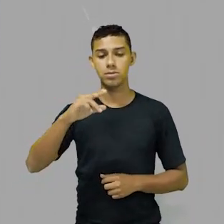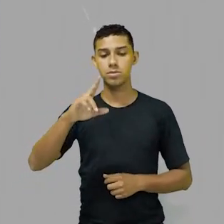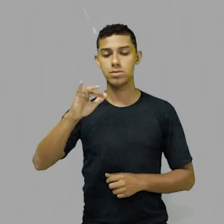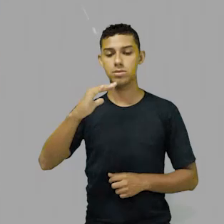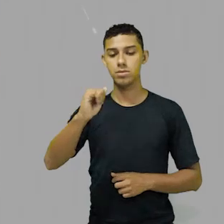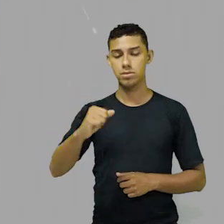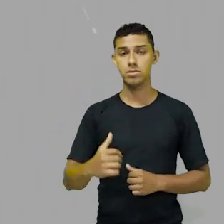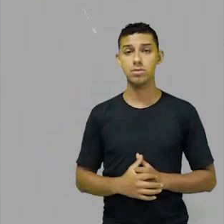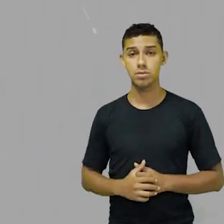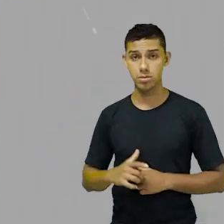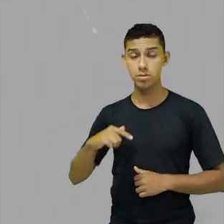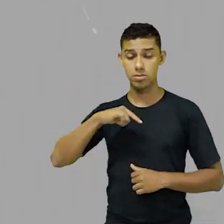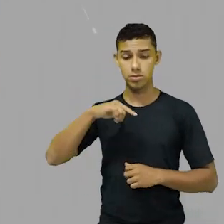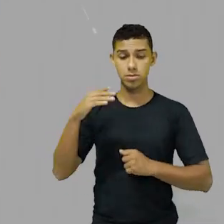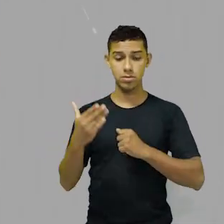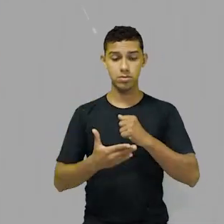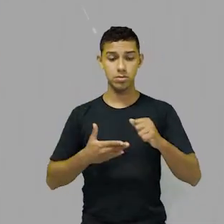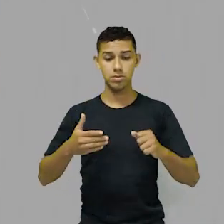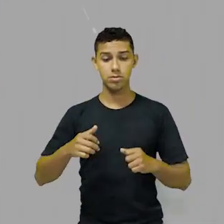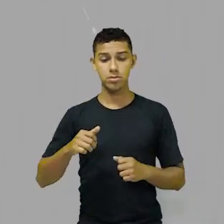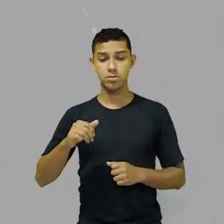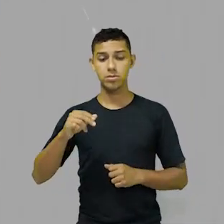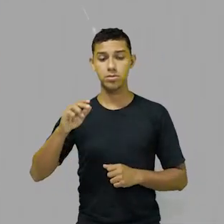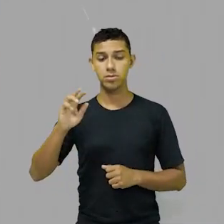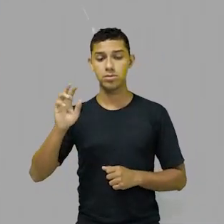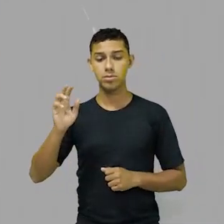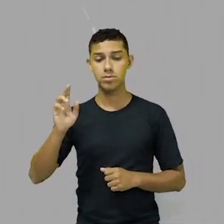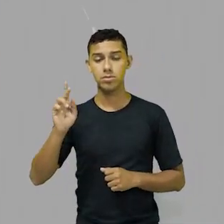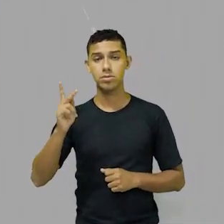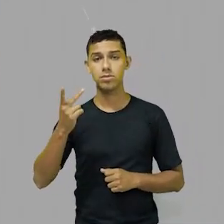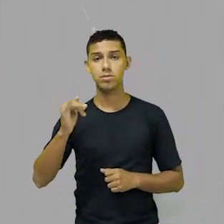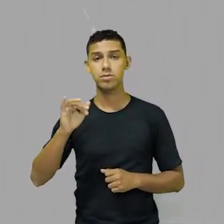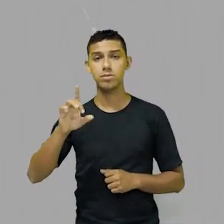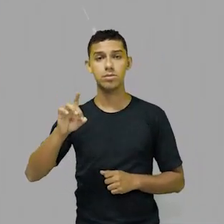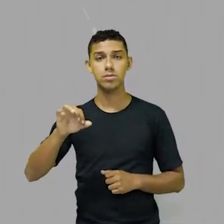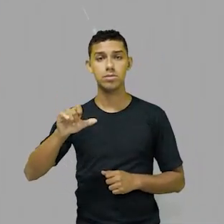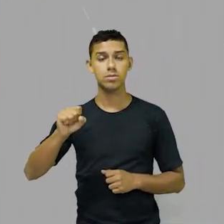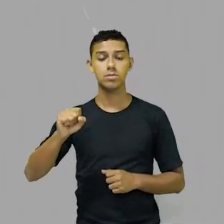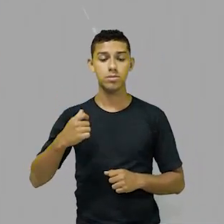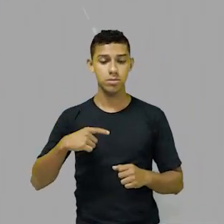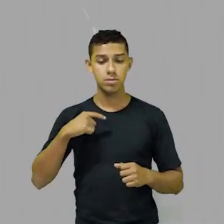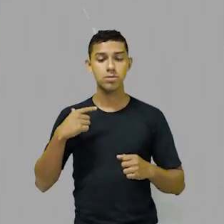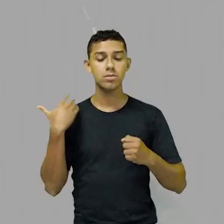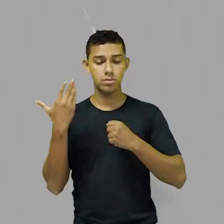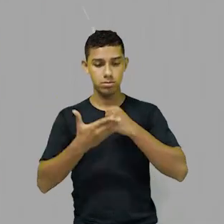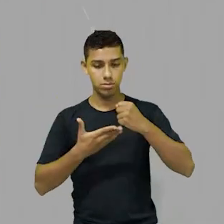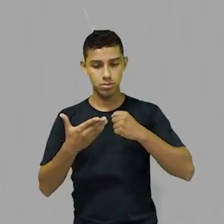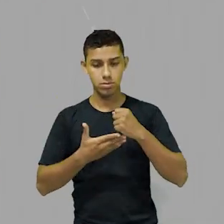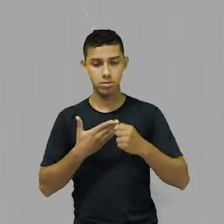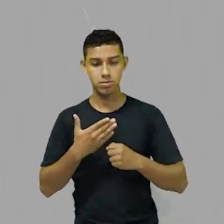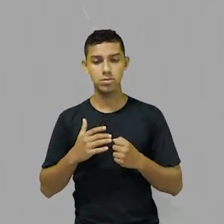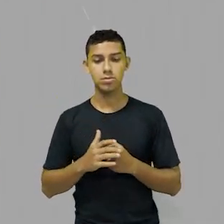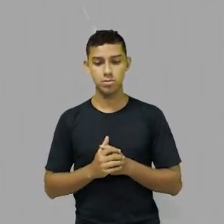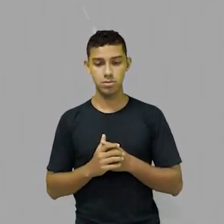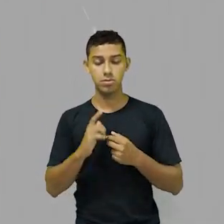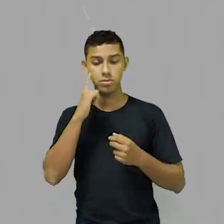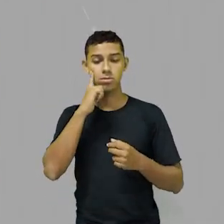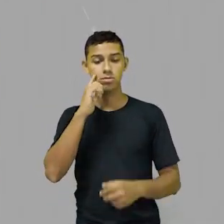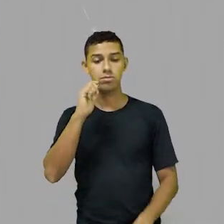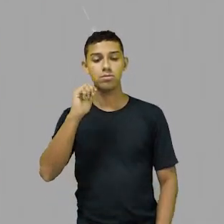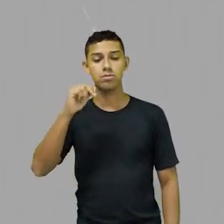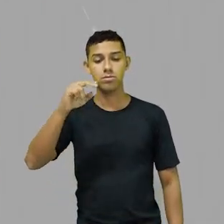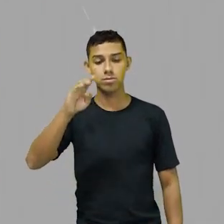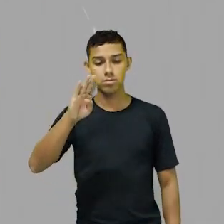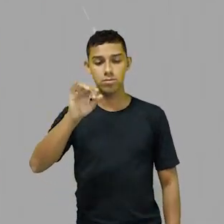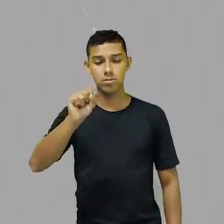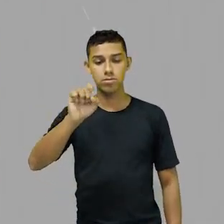nitrogenada, açúcar e fosfato. Novamente, aqui eu vou encontrar também base nitrogenada, açúcar, fosfato. Isso vai se